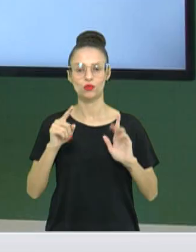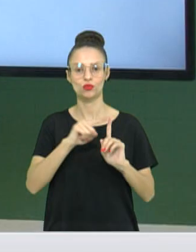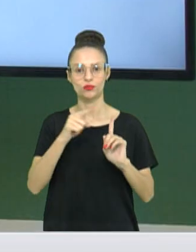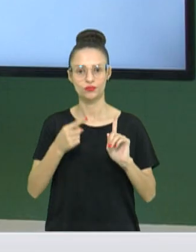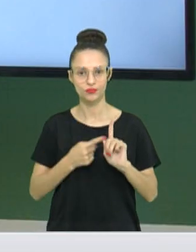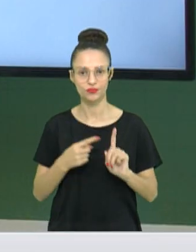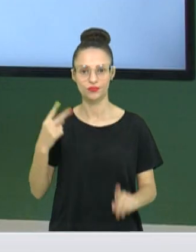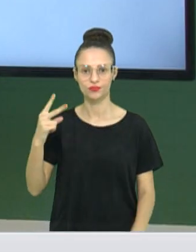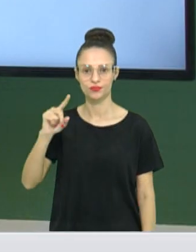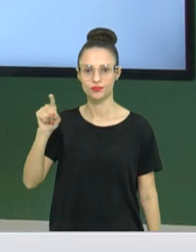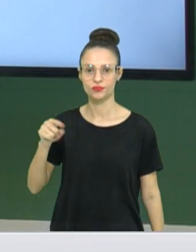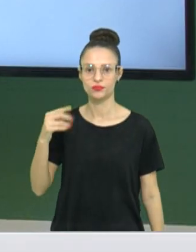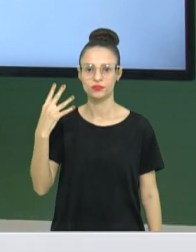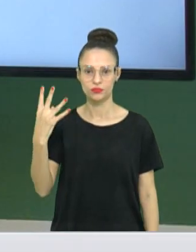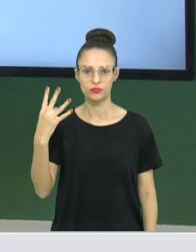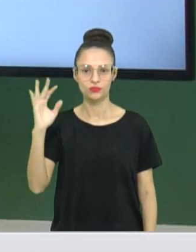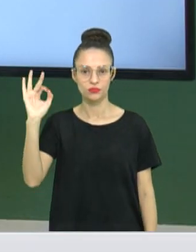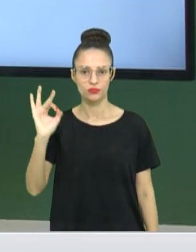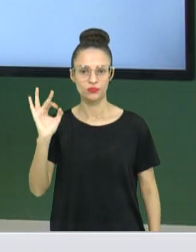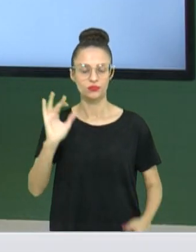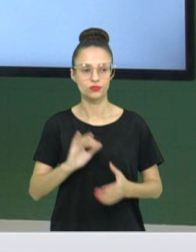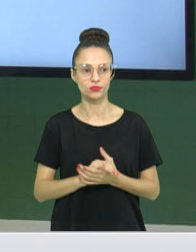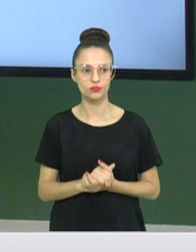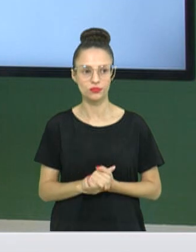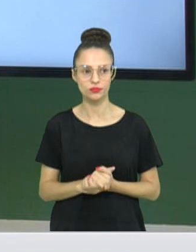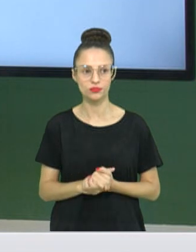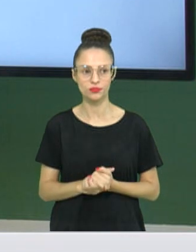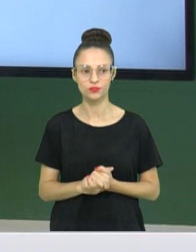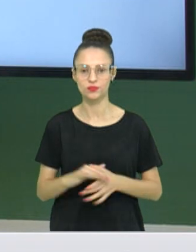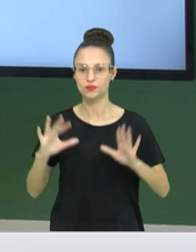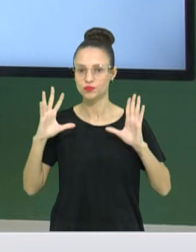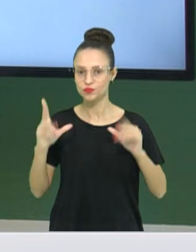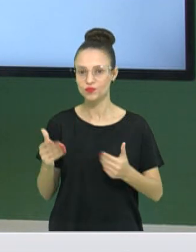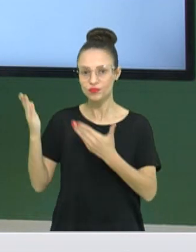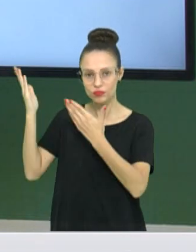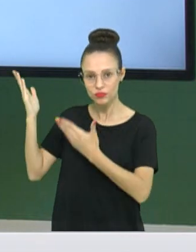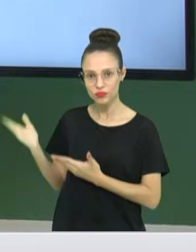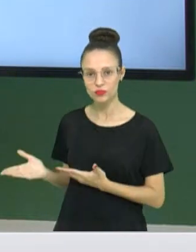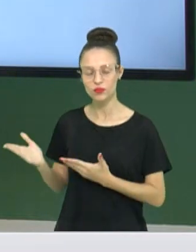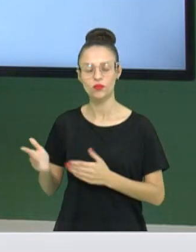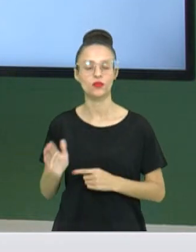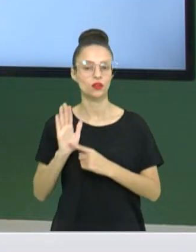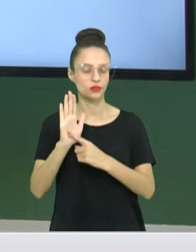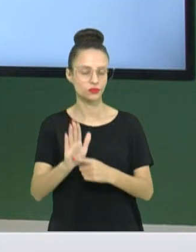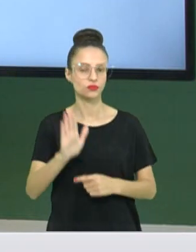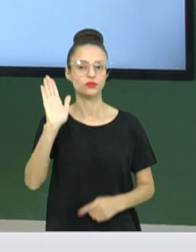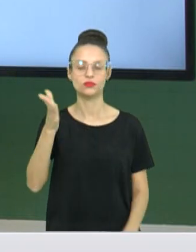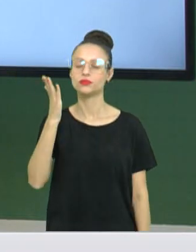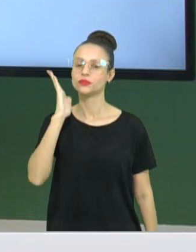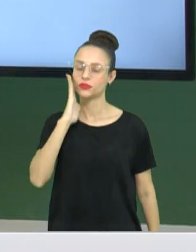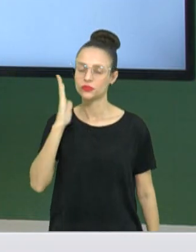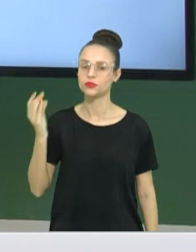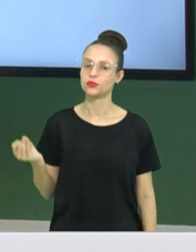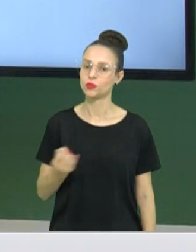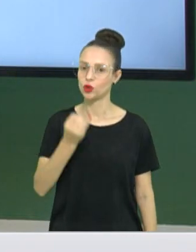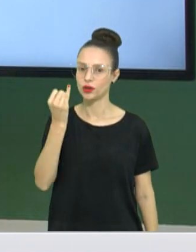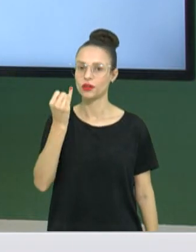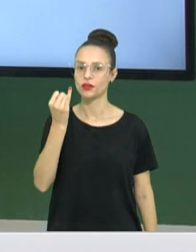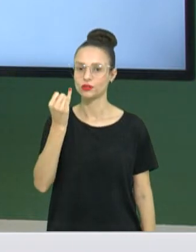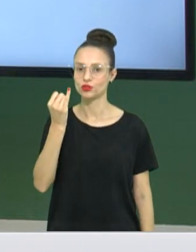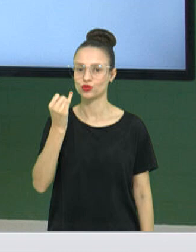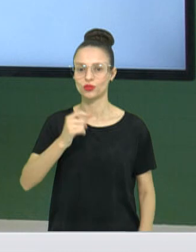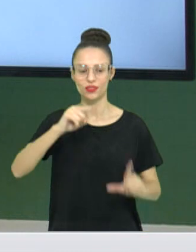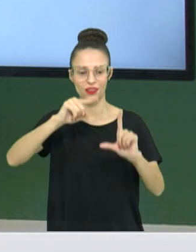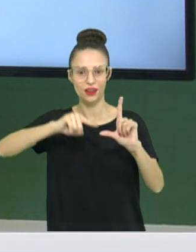aí 2,4%. Trazendo todos esses dados, né, porque nós sabemos a importância do